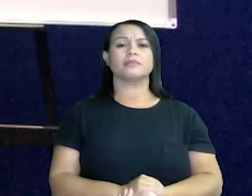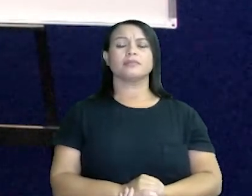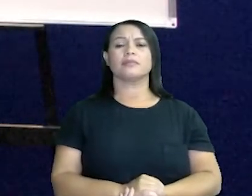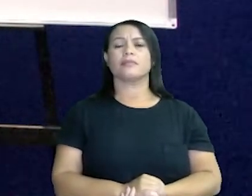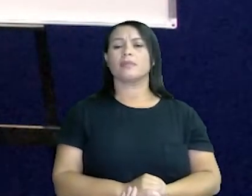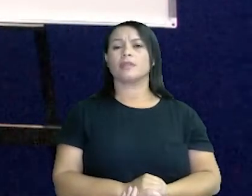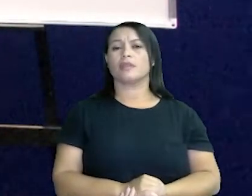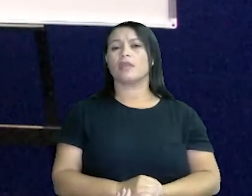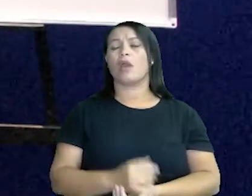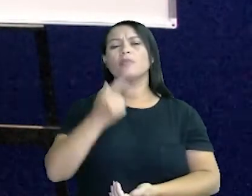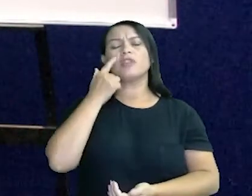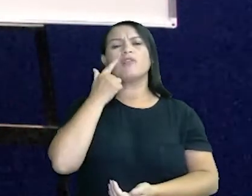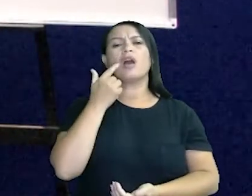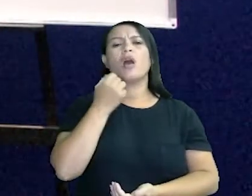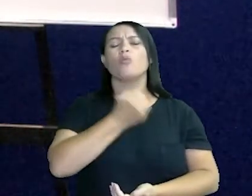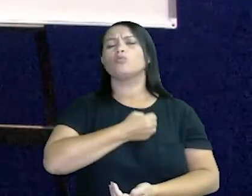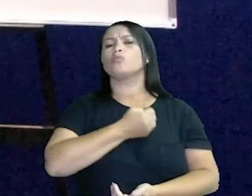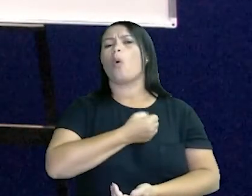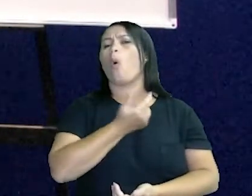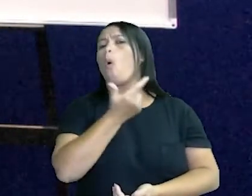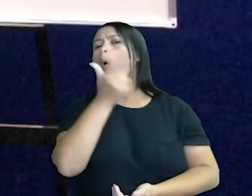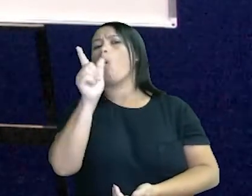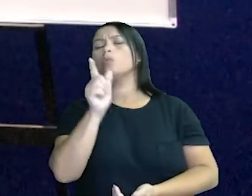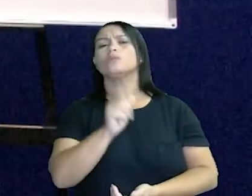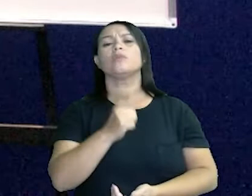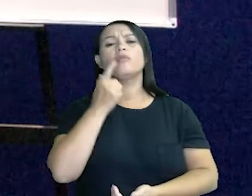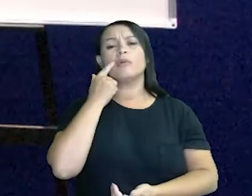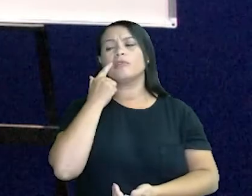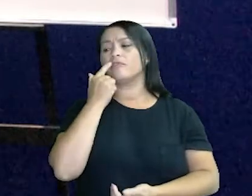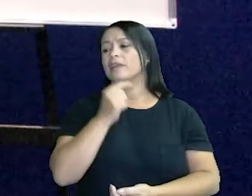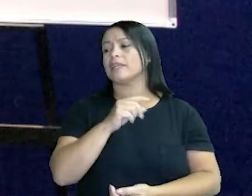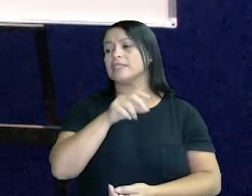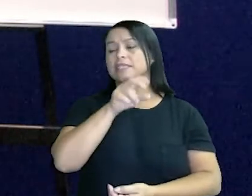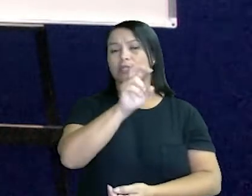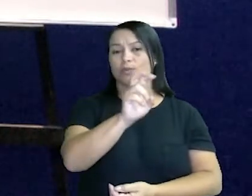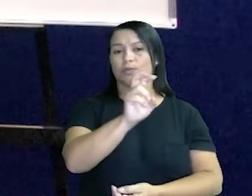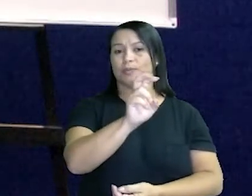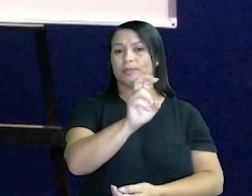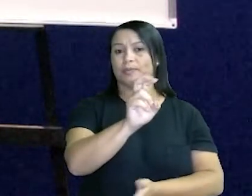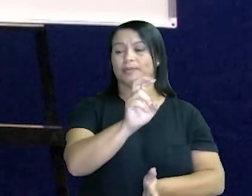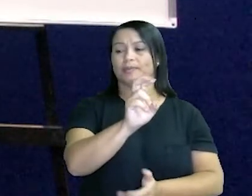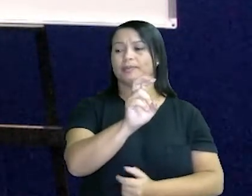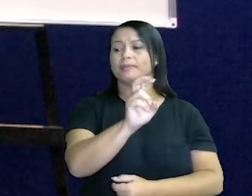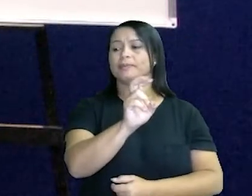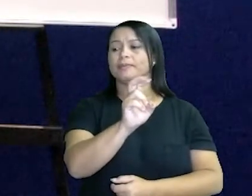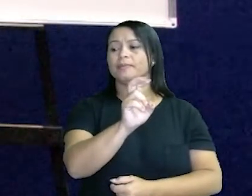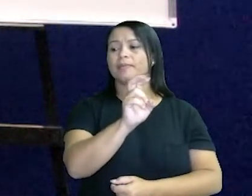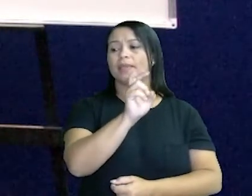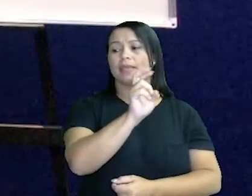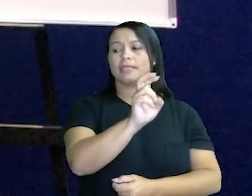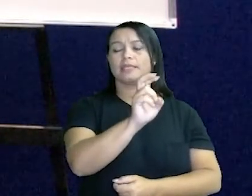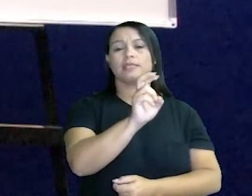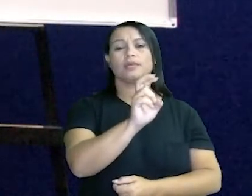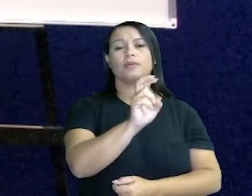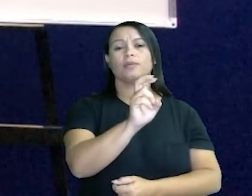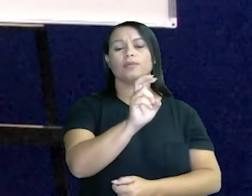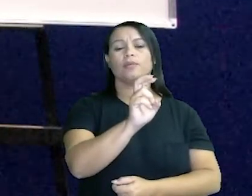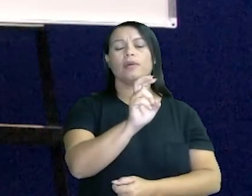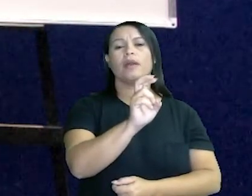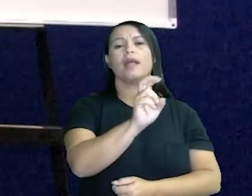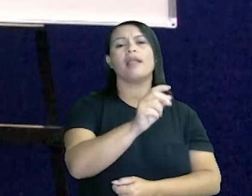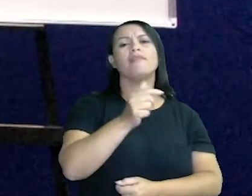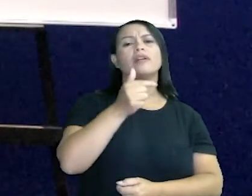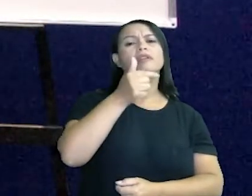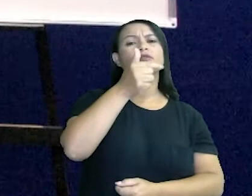eu vou colocar um outro número aqui vou colocar 5 a 5